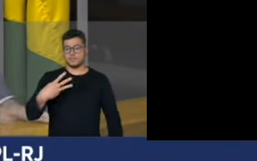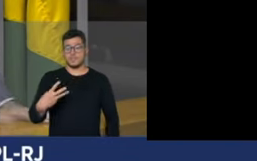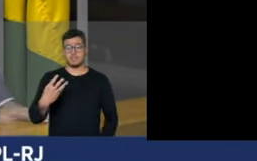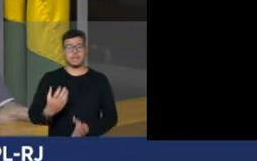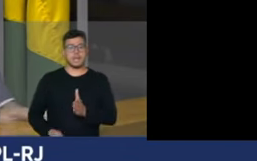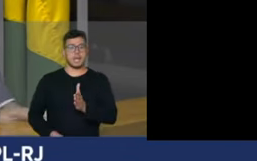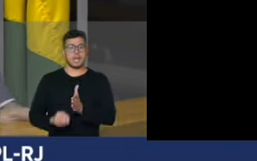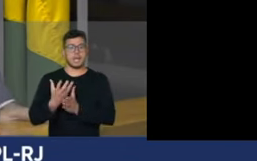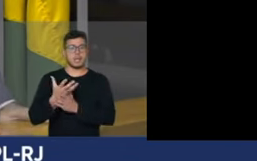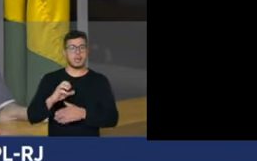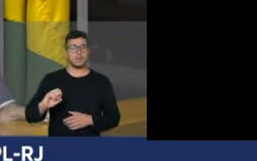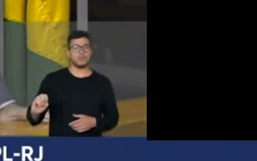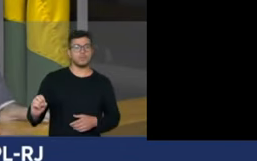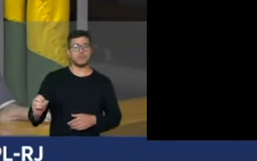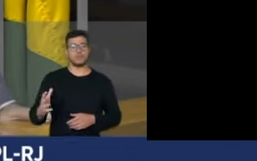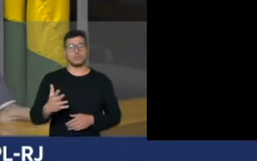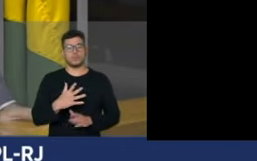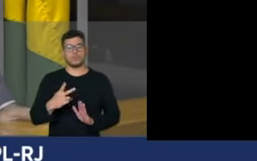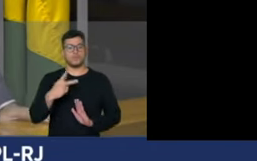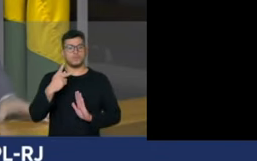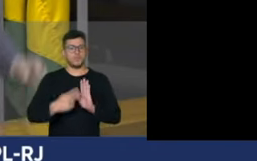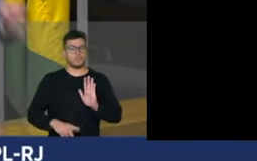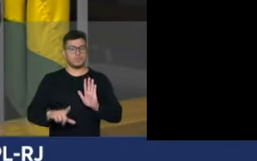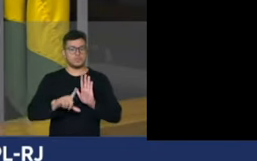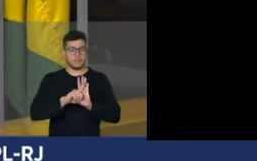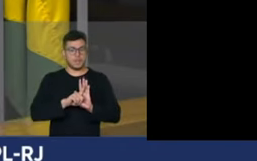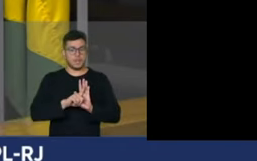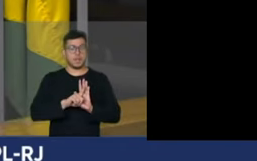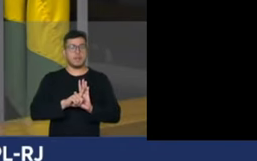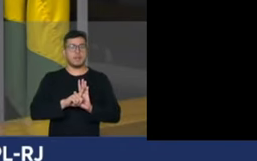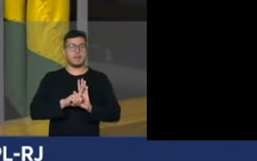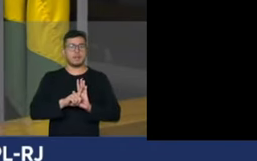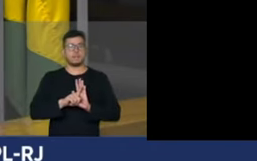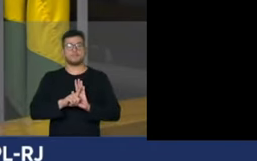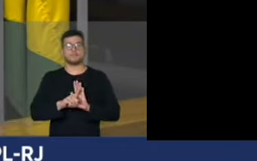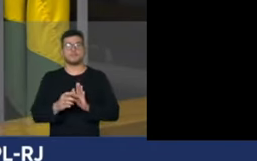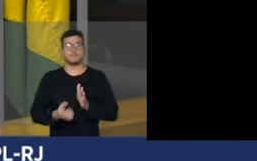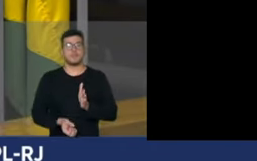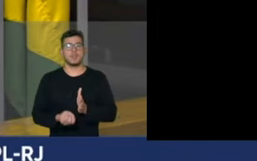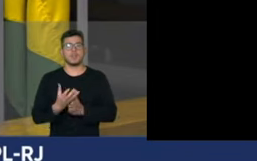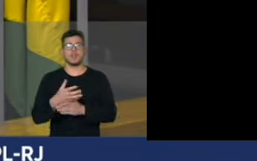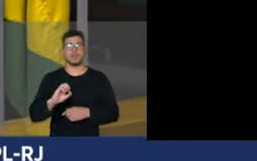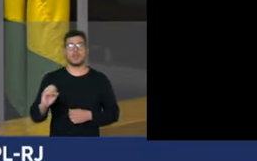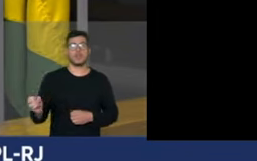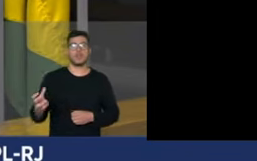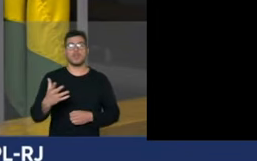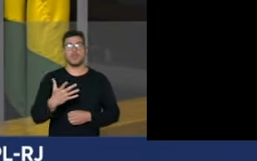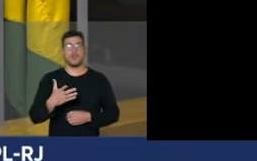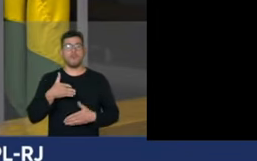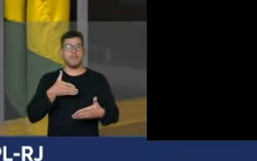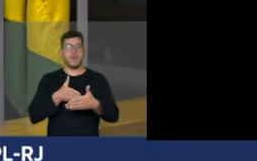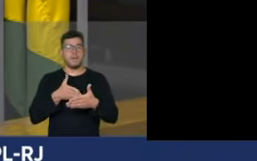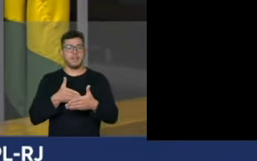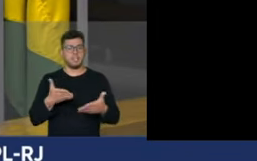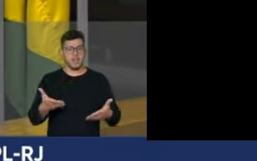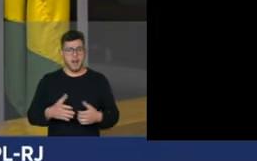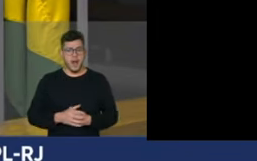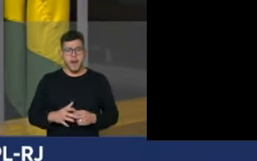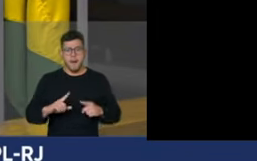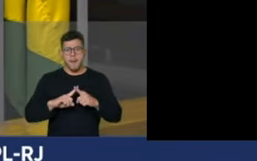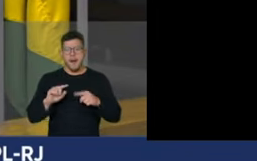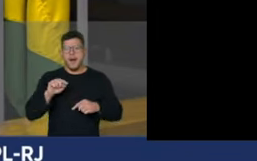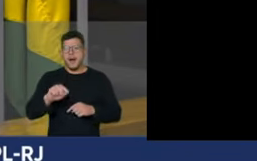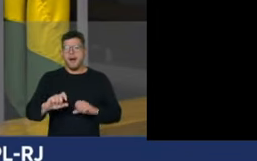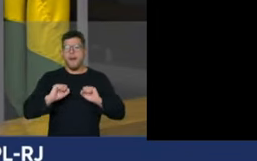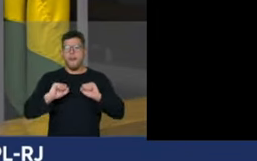fiscal. Essa é a verdadeira irresponsabilidade fiscal, que vai trazer inflação,